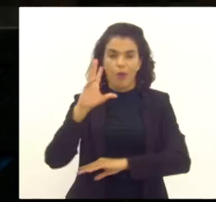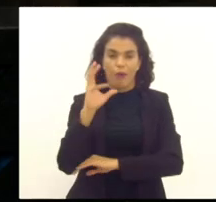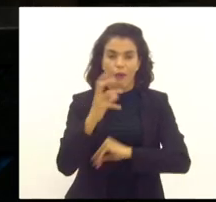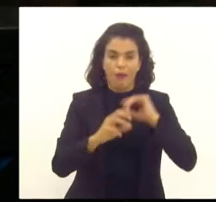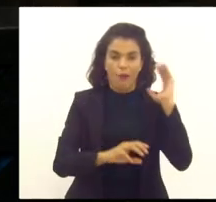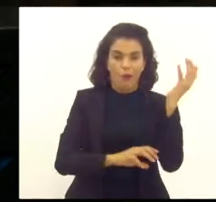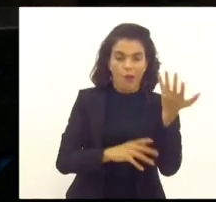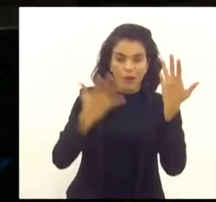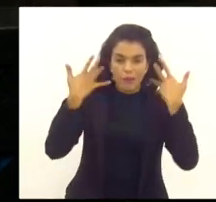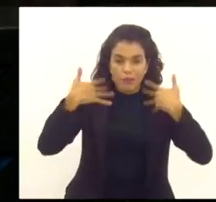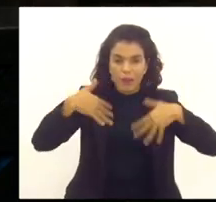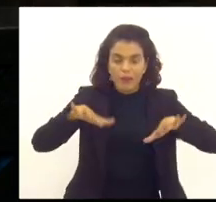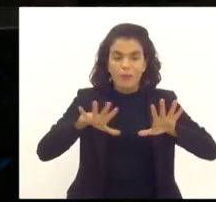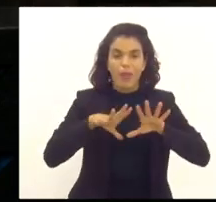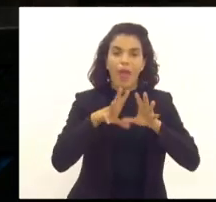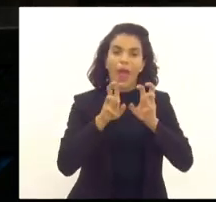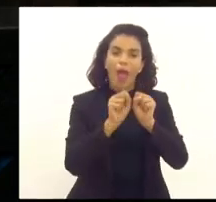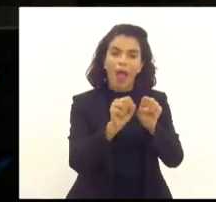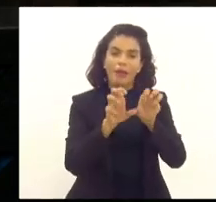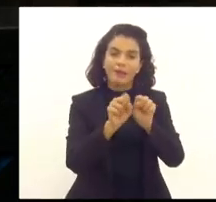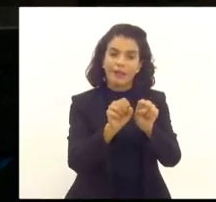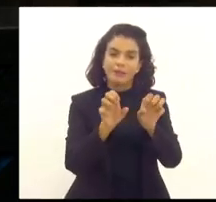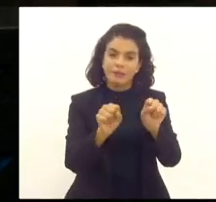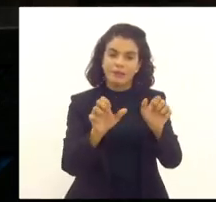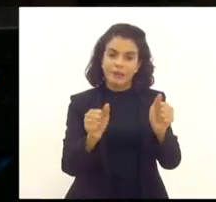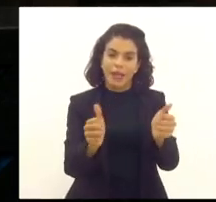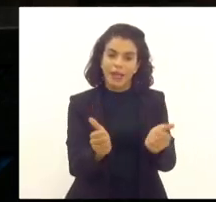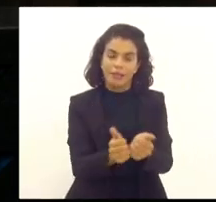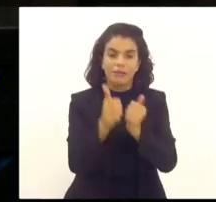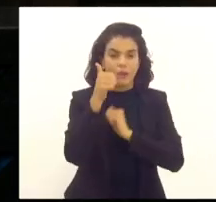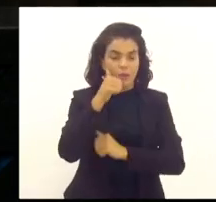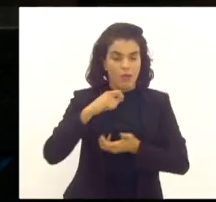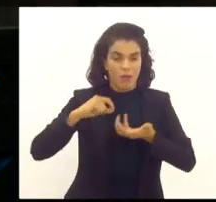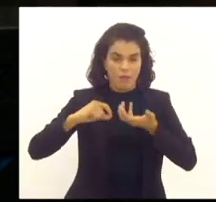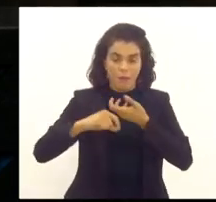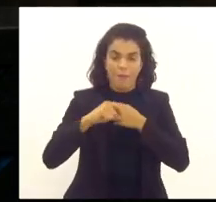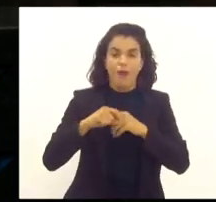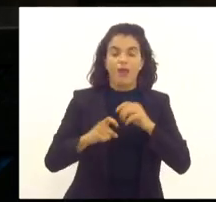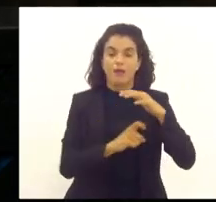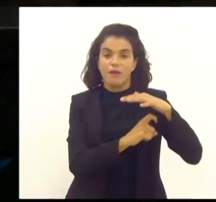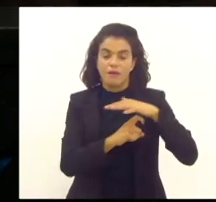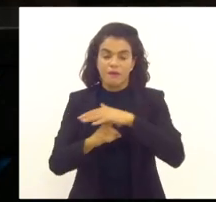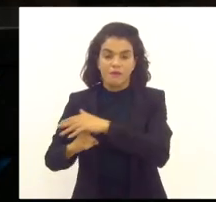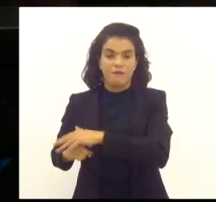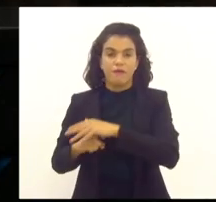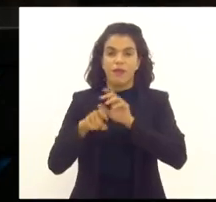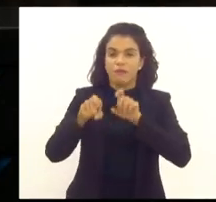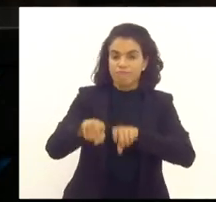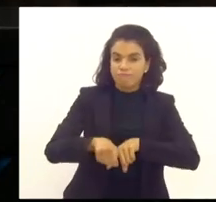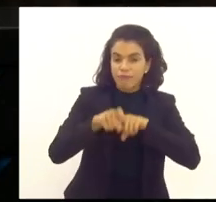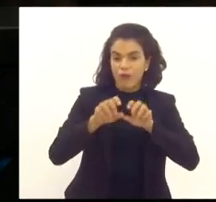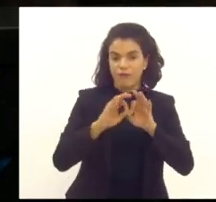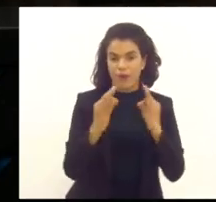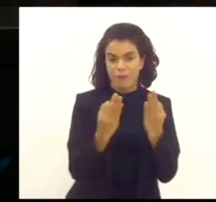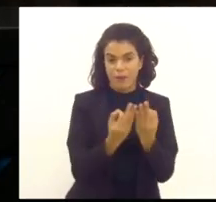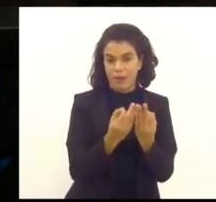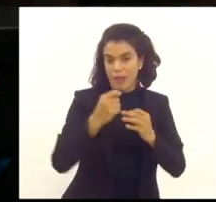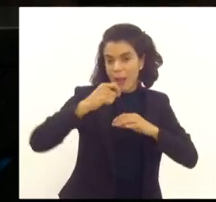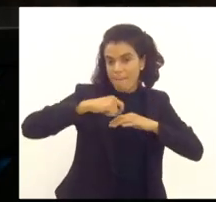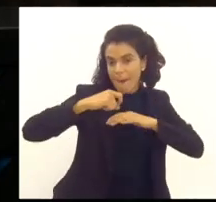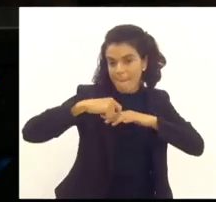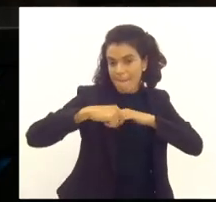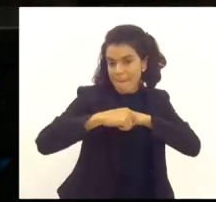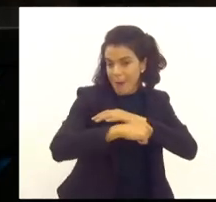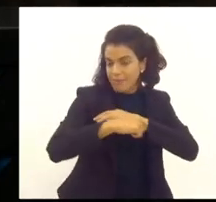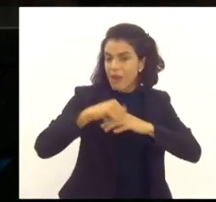artesanatos para as mulheres quilombolas e feiras de Agricultura Familiar isto era uma mulher